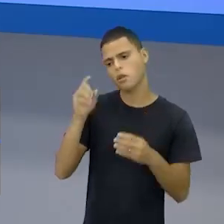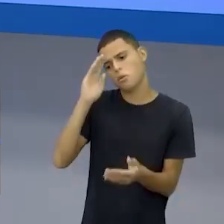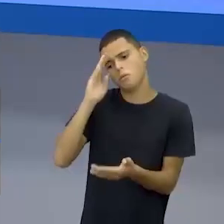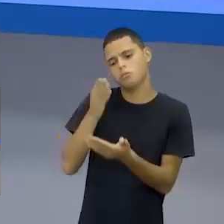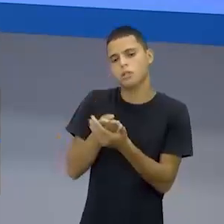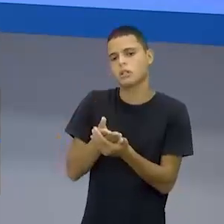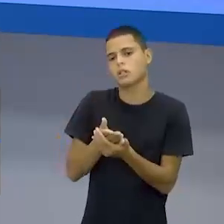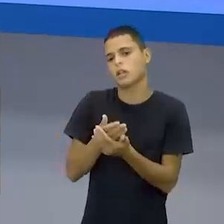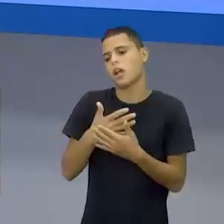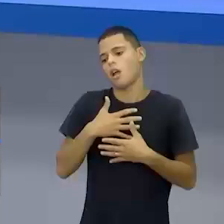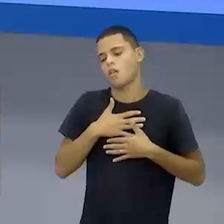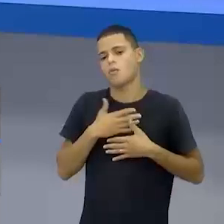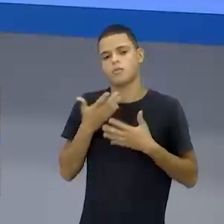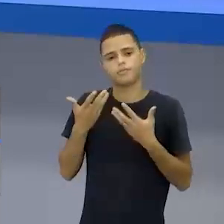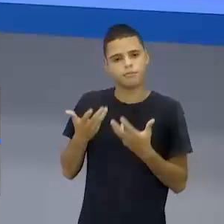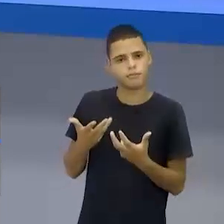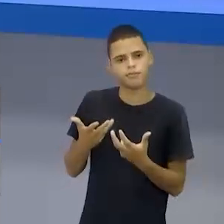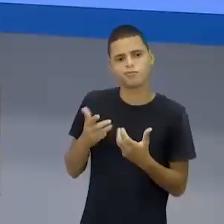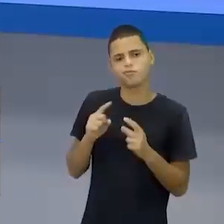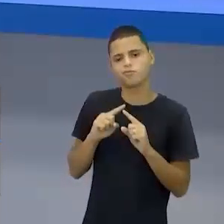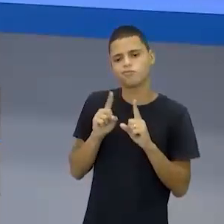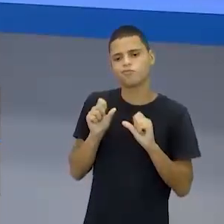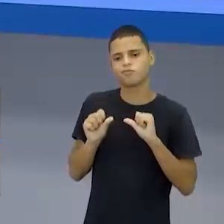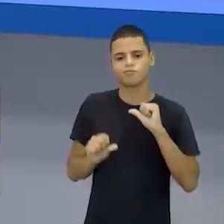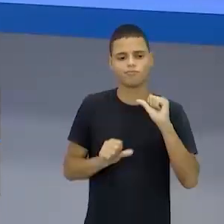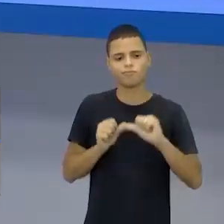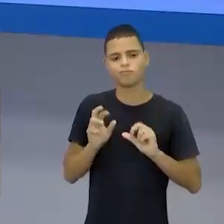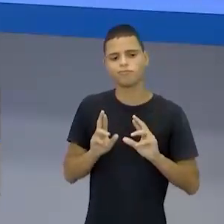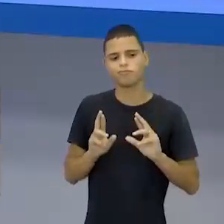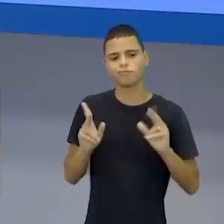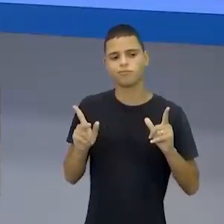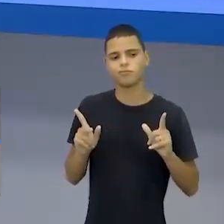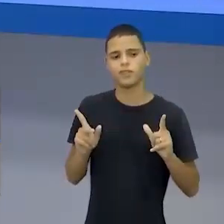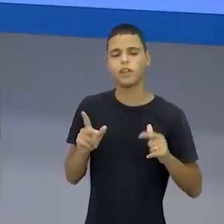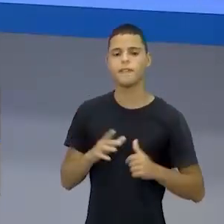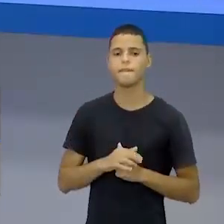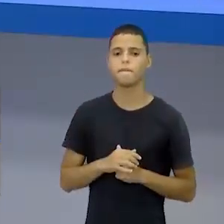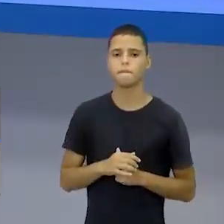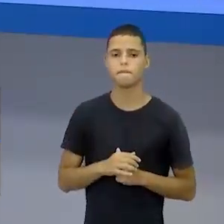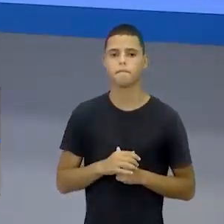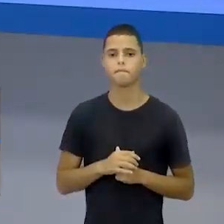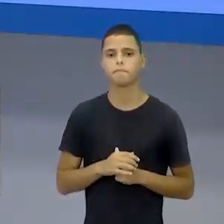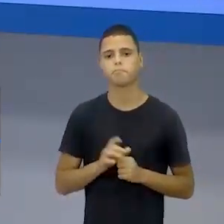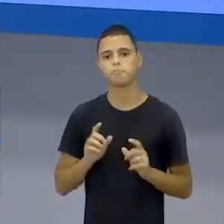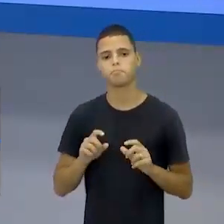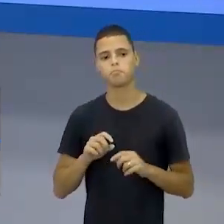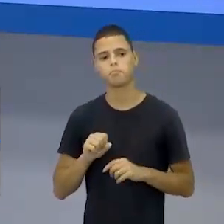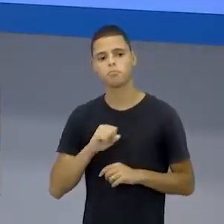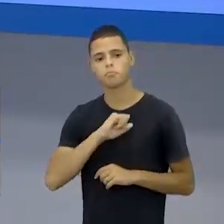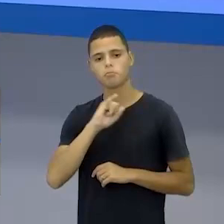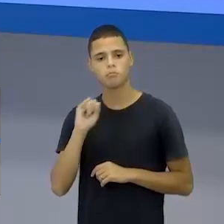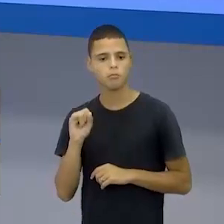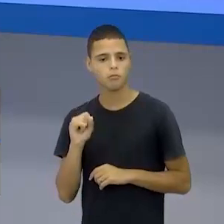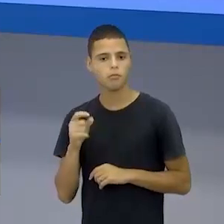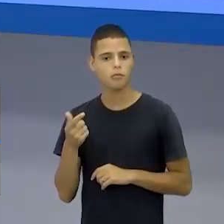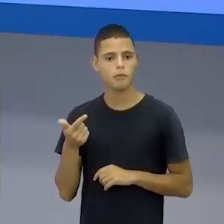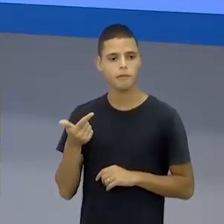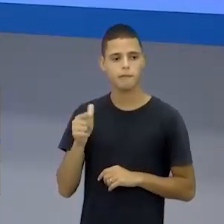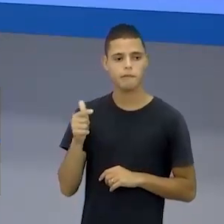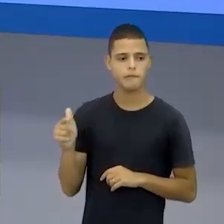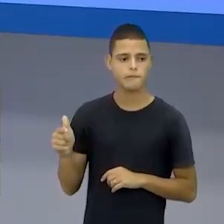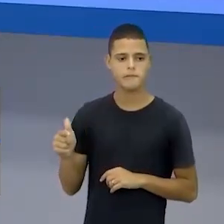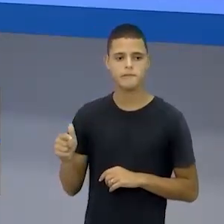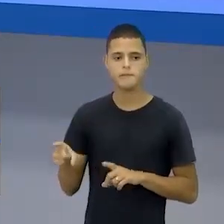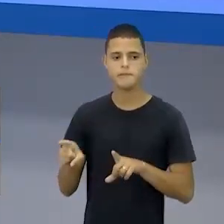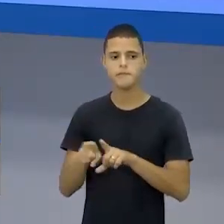não é esse mesmo que eu quero, mas um pouquinho diferente ali no finalzinho. Ou, não é nada disso, eu vi coisas